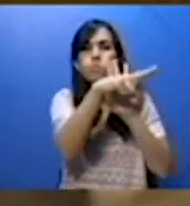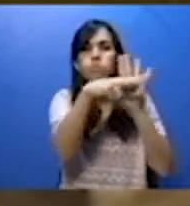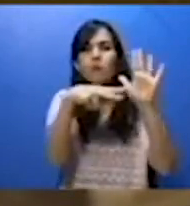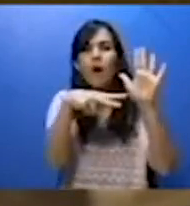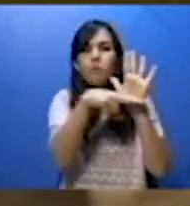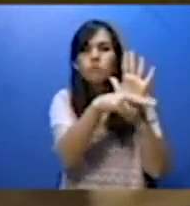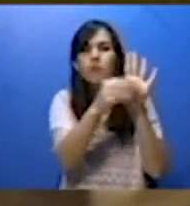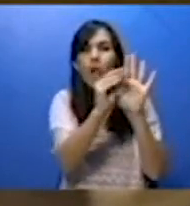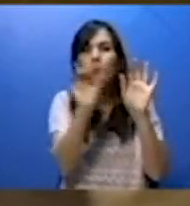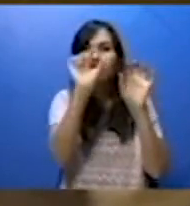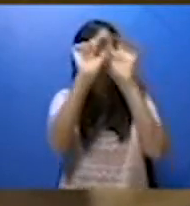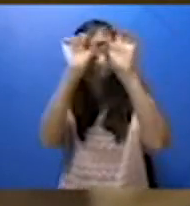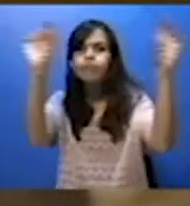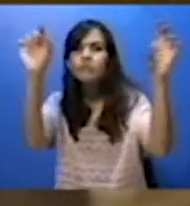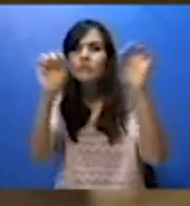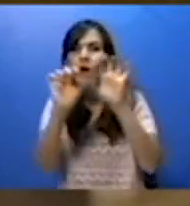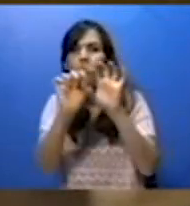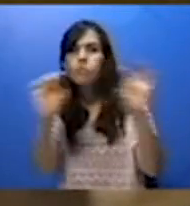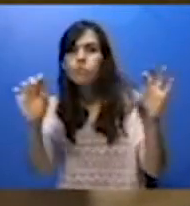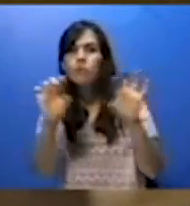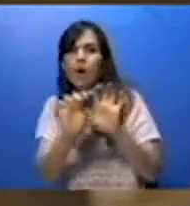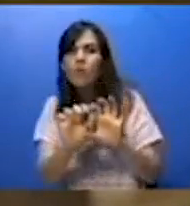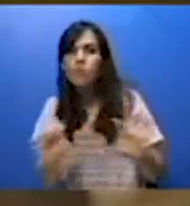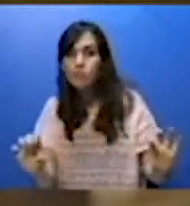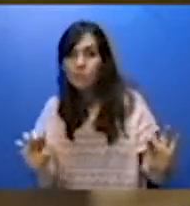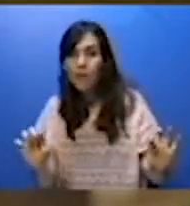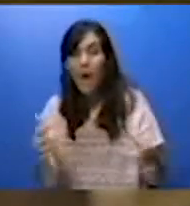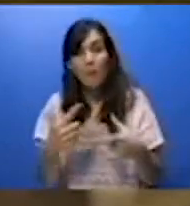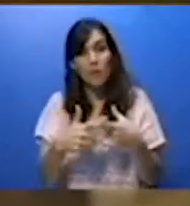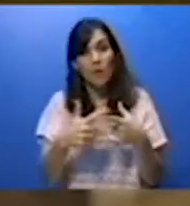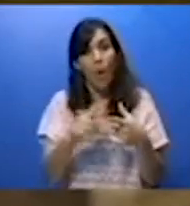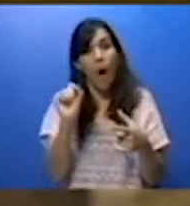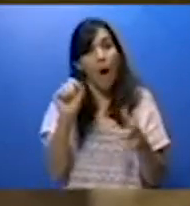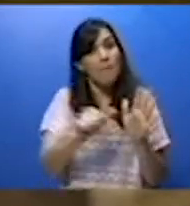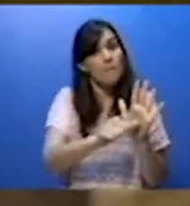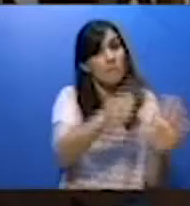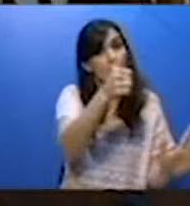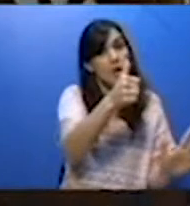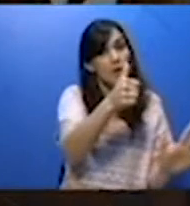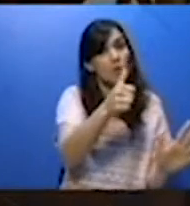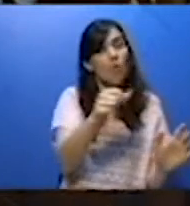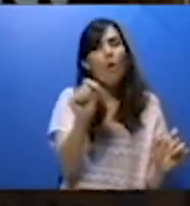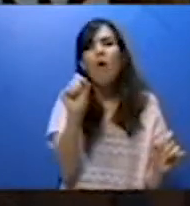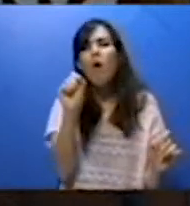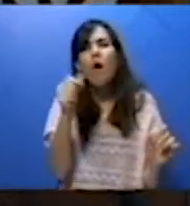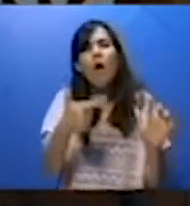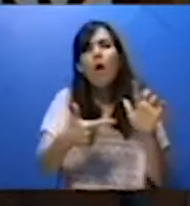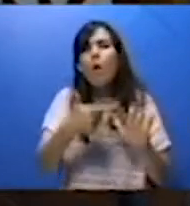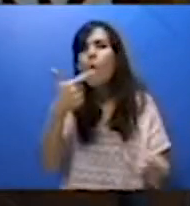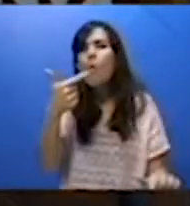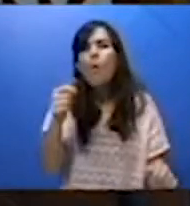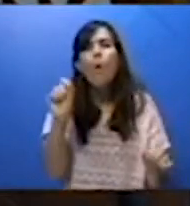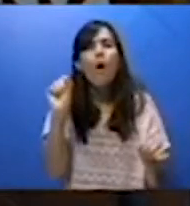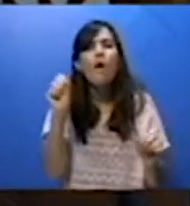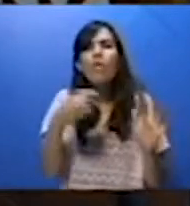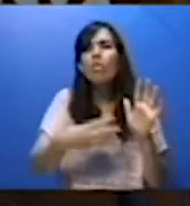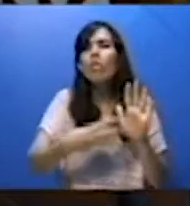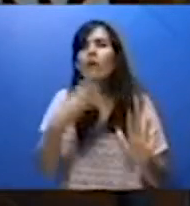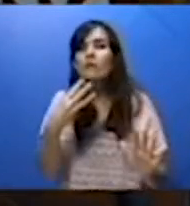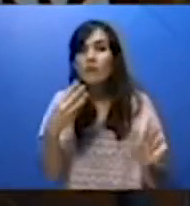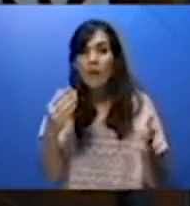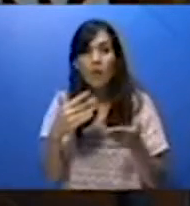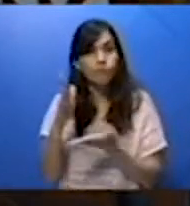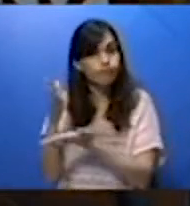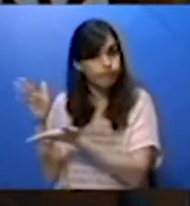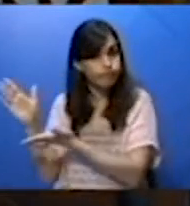as ideias ver um fato ocorreu o primeiro tá isso que foi como história mas aqui também eu tenho uma